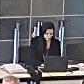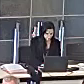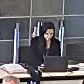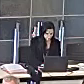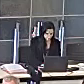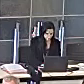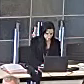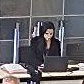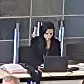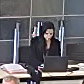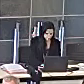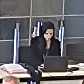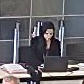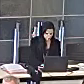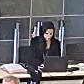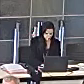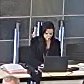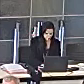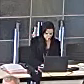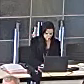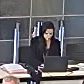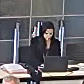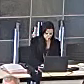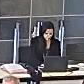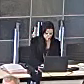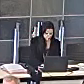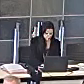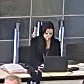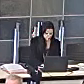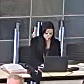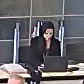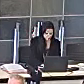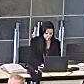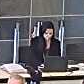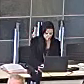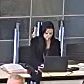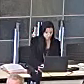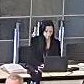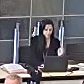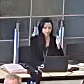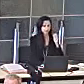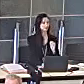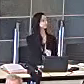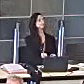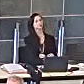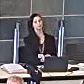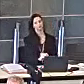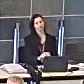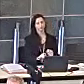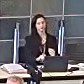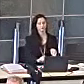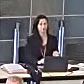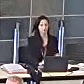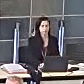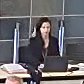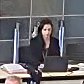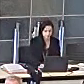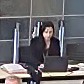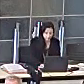faz parte do nosso processo. Mas é sempre um motor impulsionador. E nós sabemos